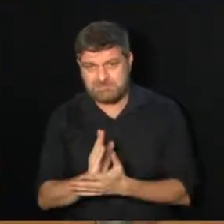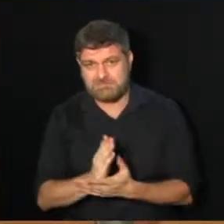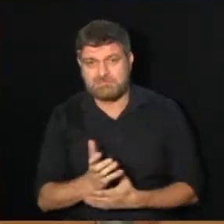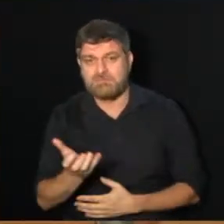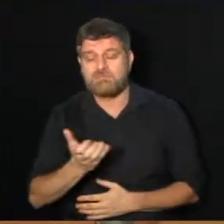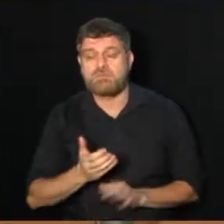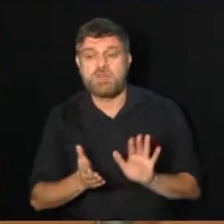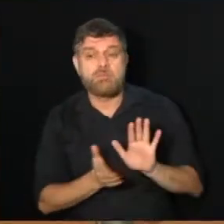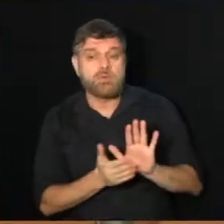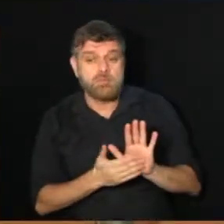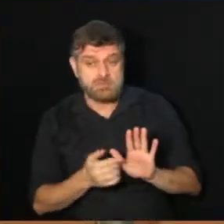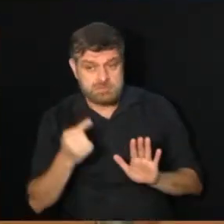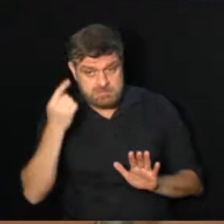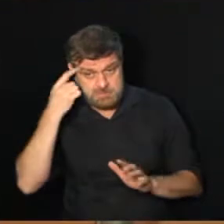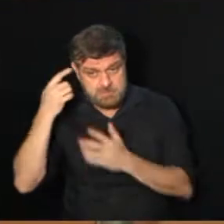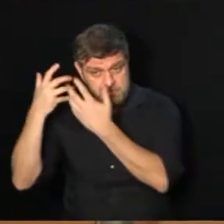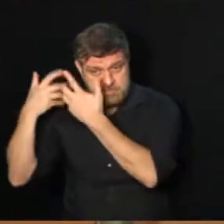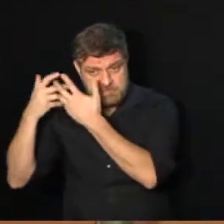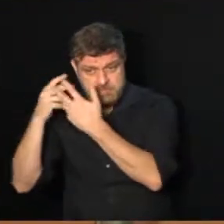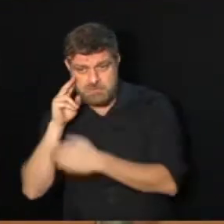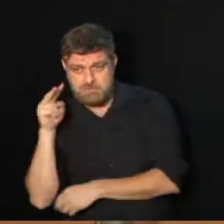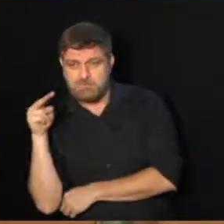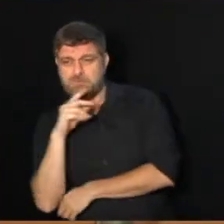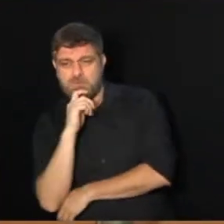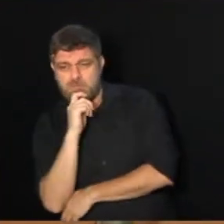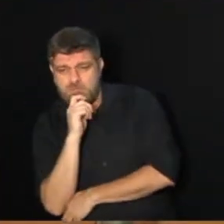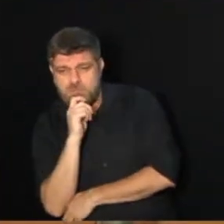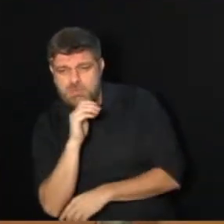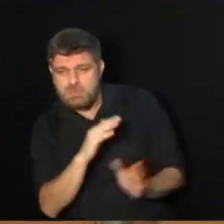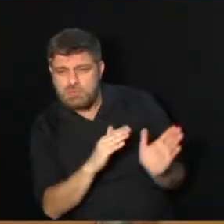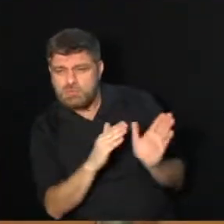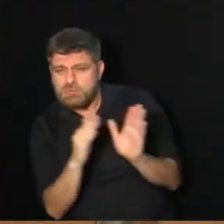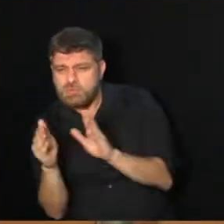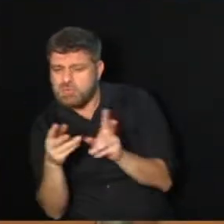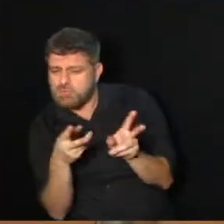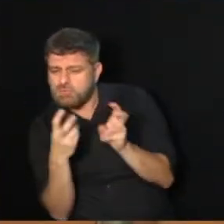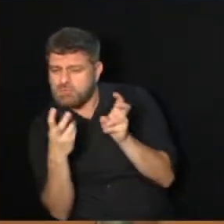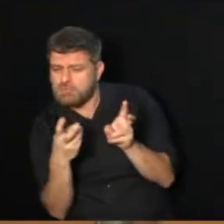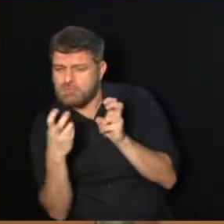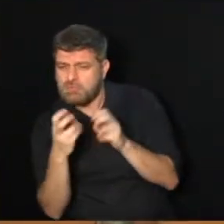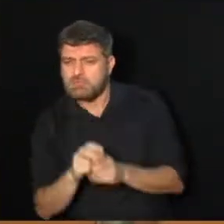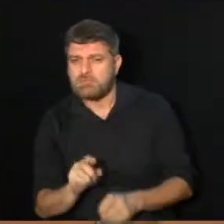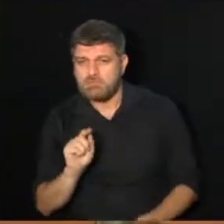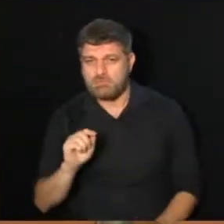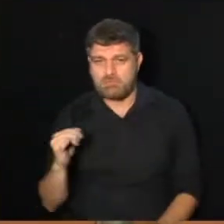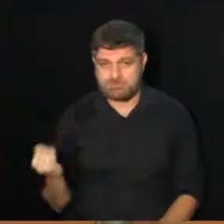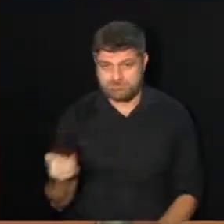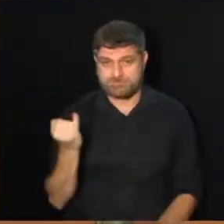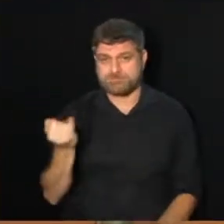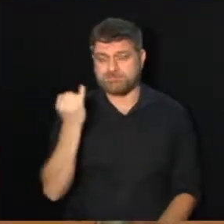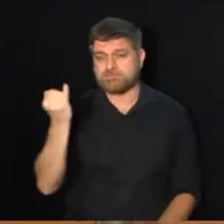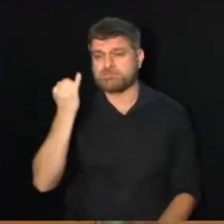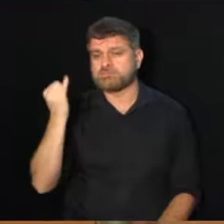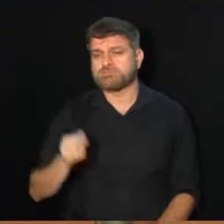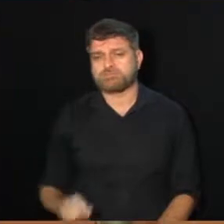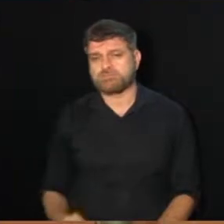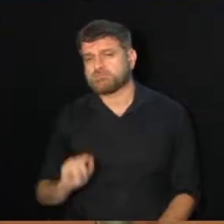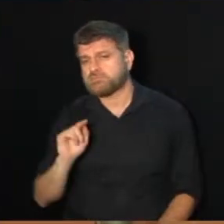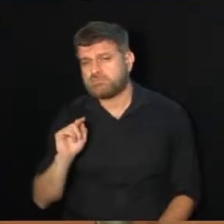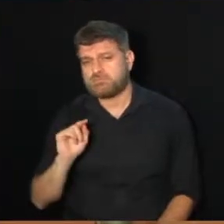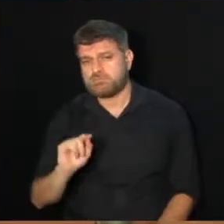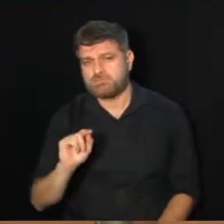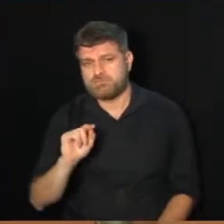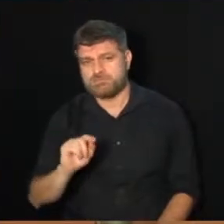reflexão. Uma das falas agora, das últimas falas, observou a importância, justamente, aliás,